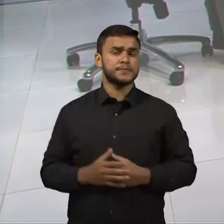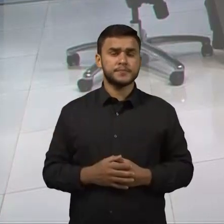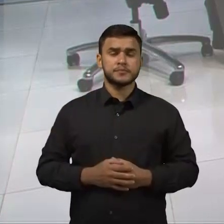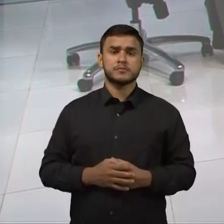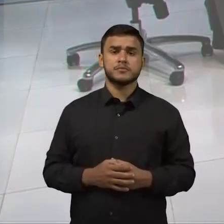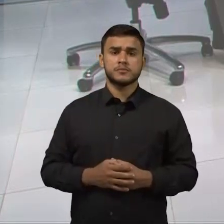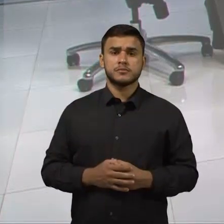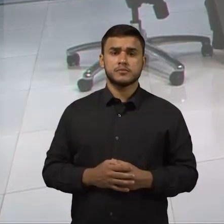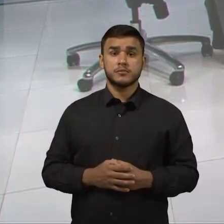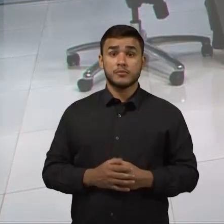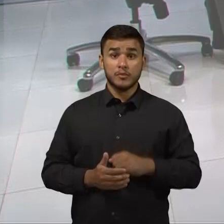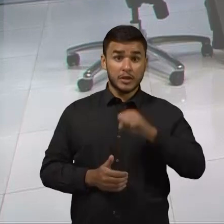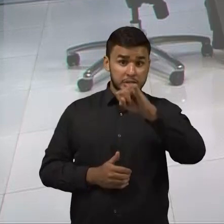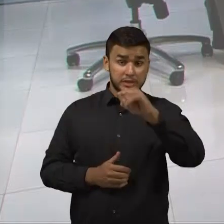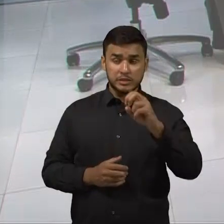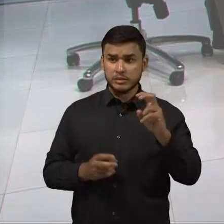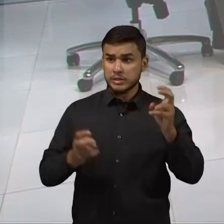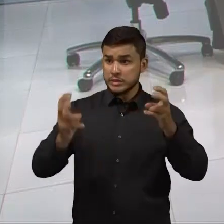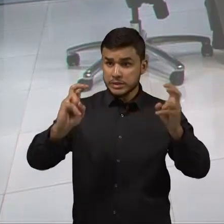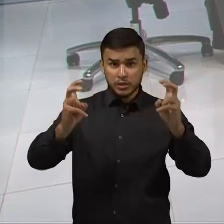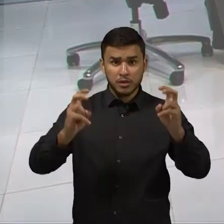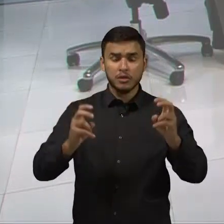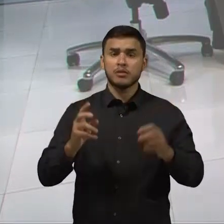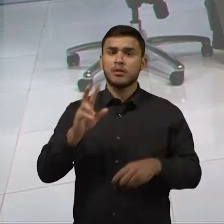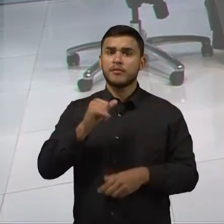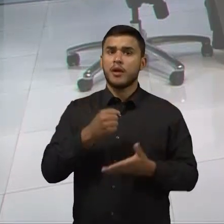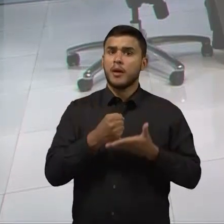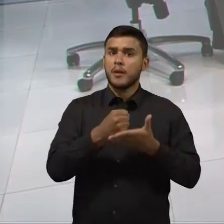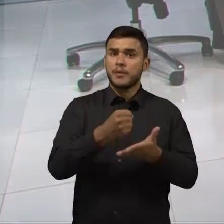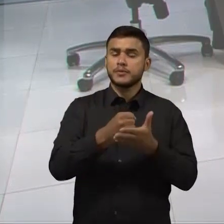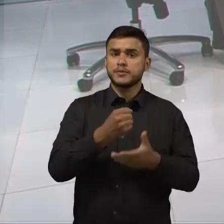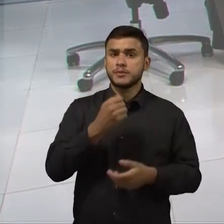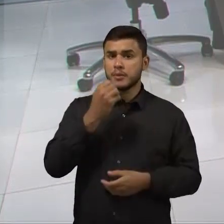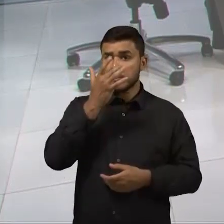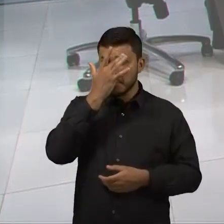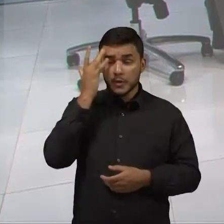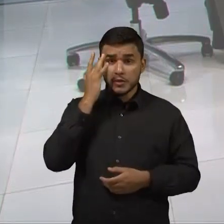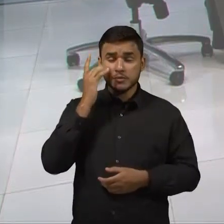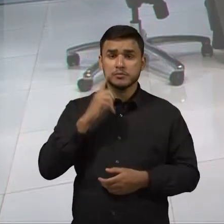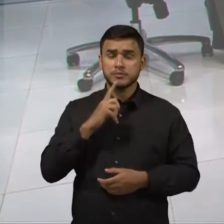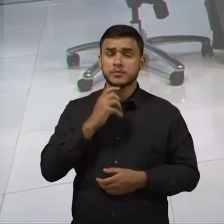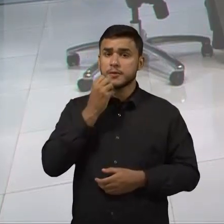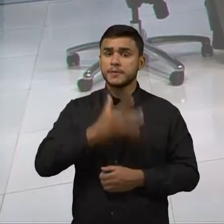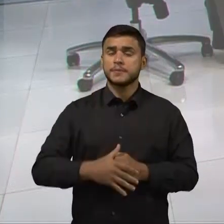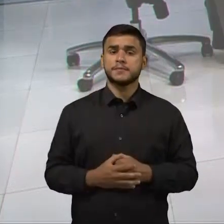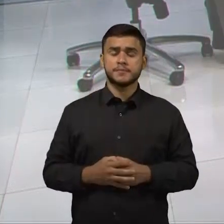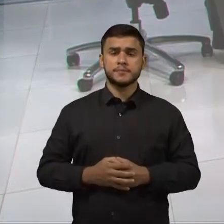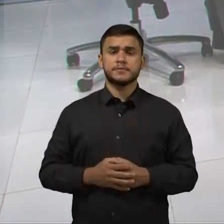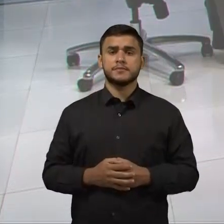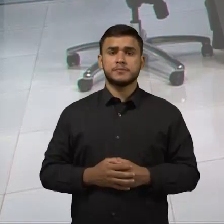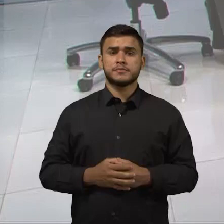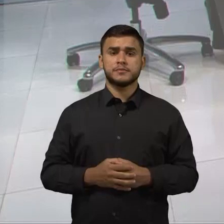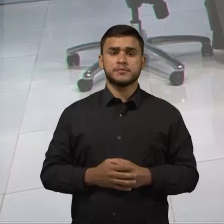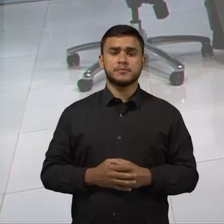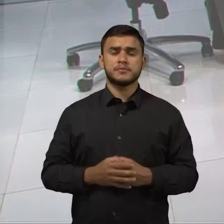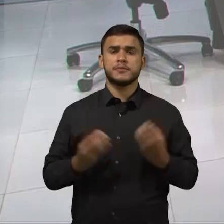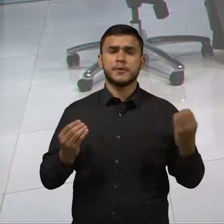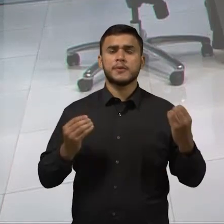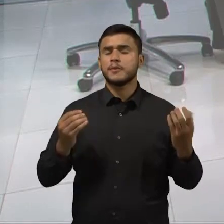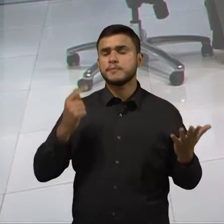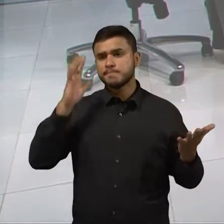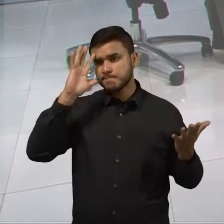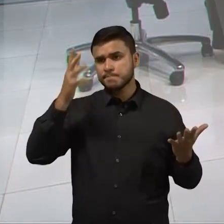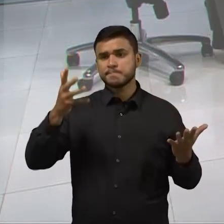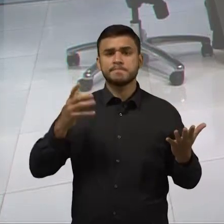específico, empatando, beneficia o réu, beneficia o interessado do recurso. Qual é a